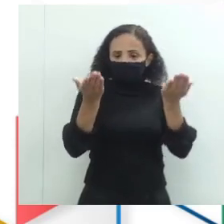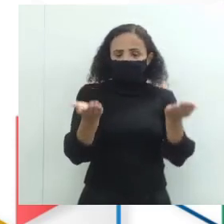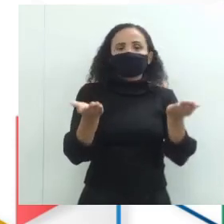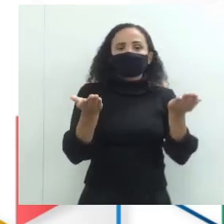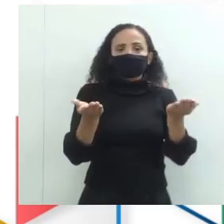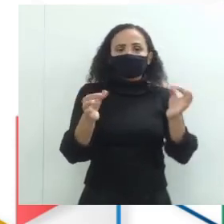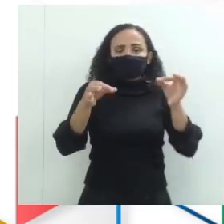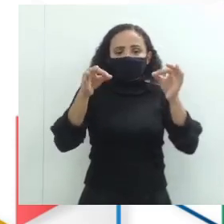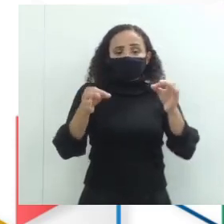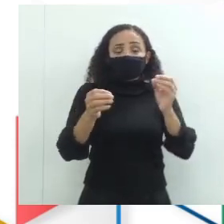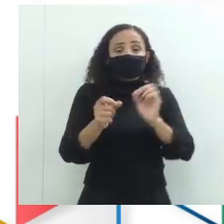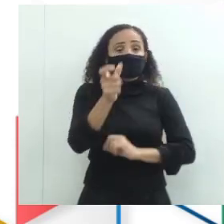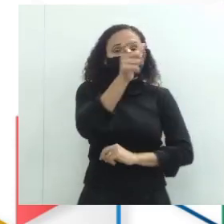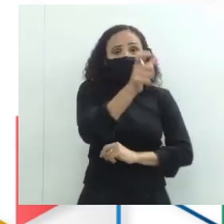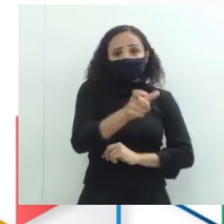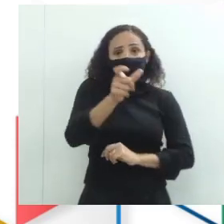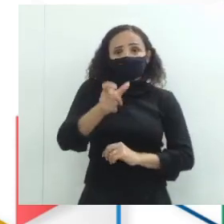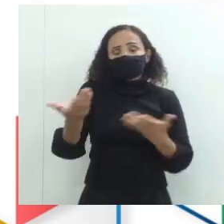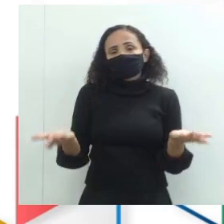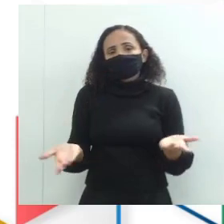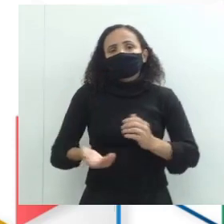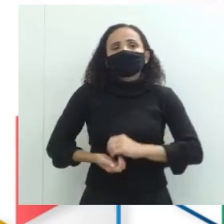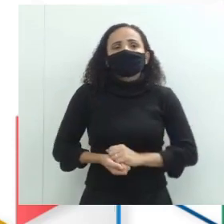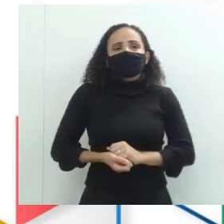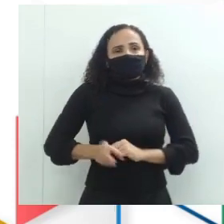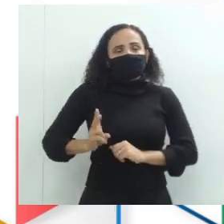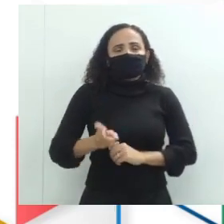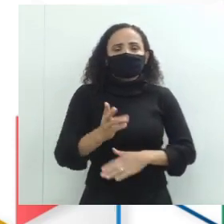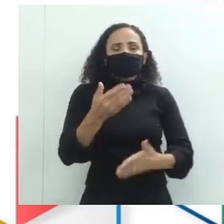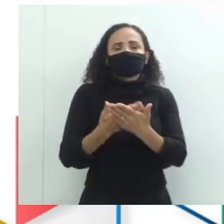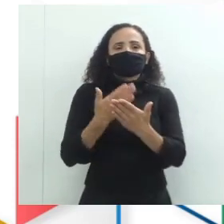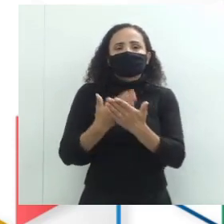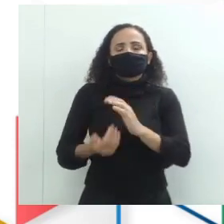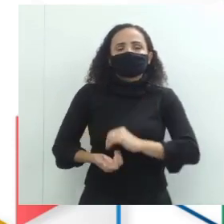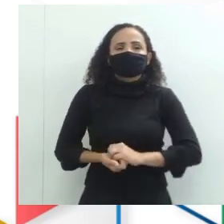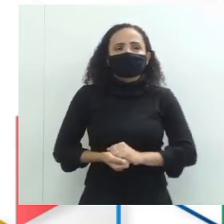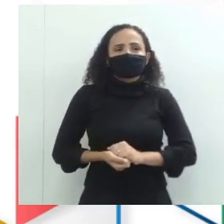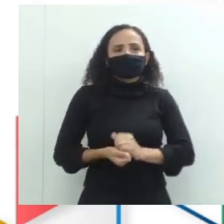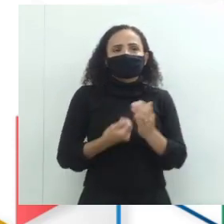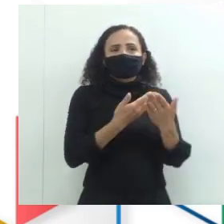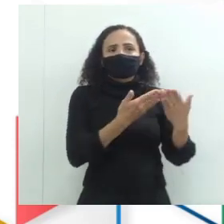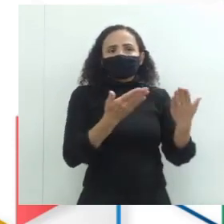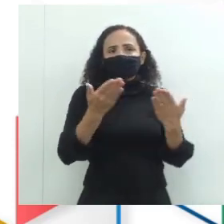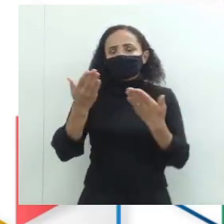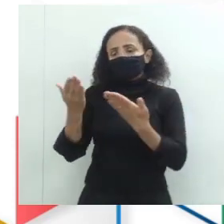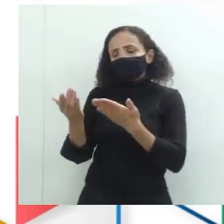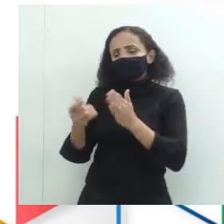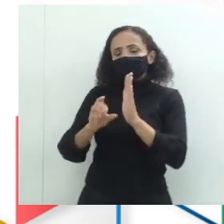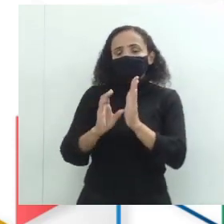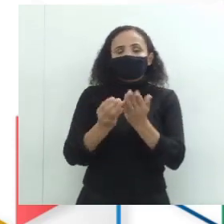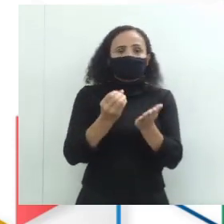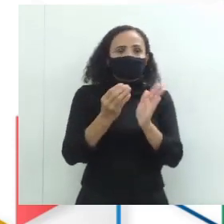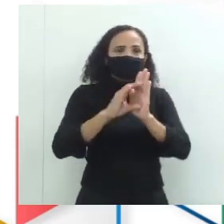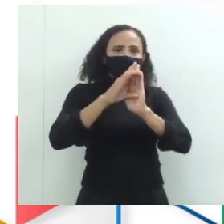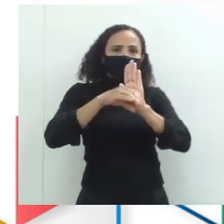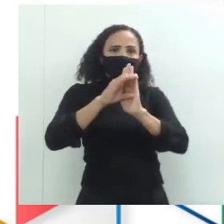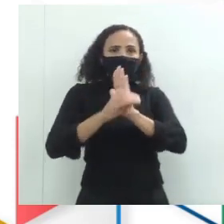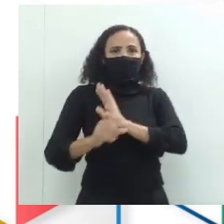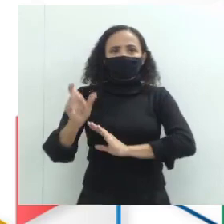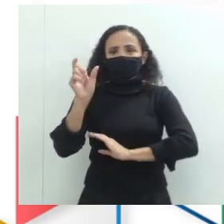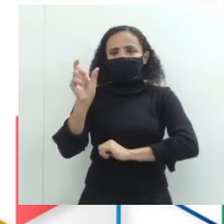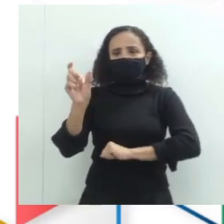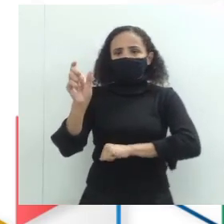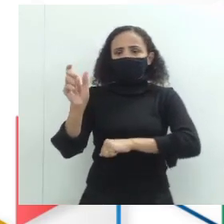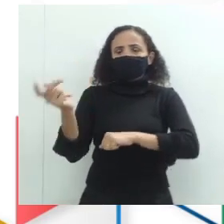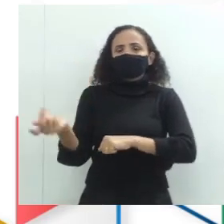Isso pode variar de cada equação, tá? Segue comigo. Chamamos expressões algébricas toda